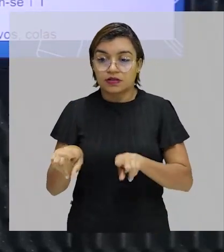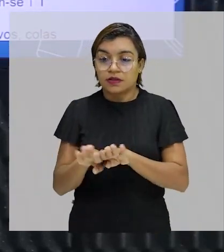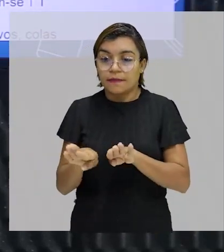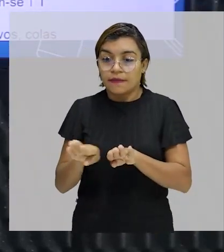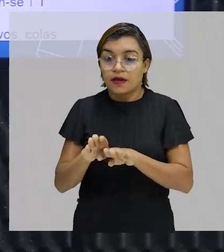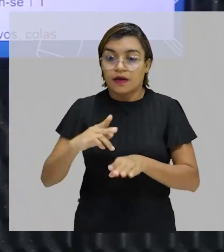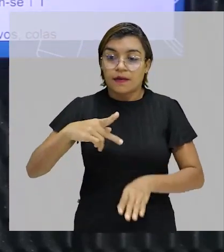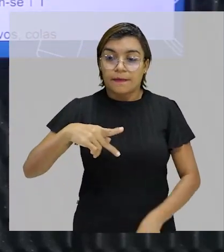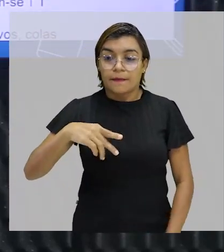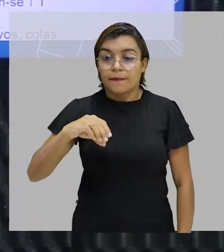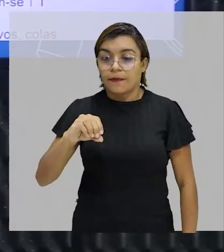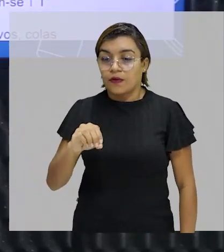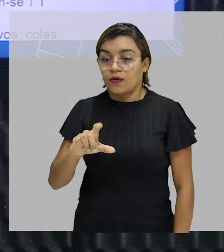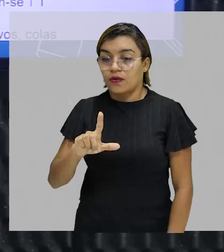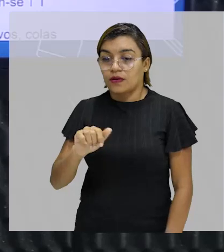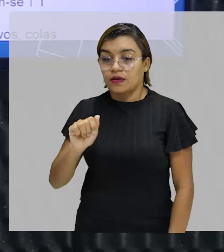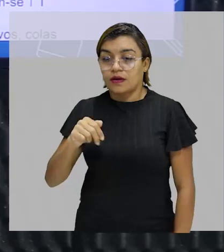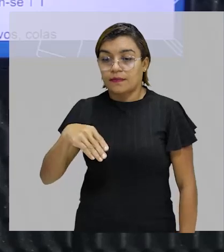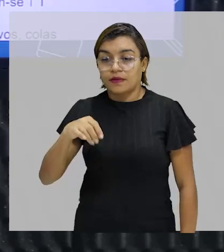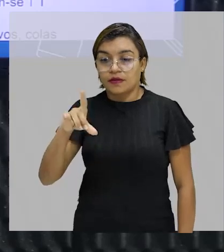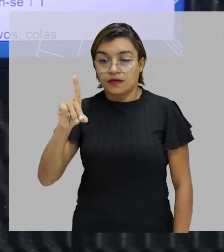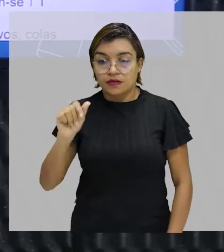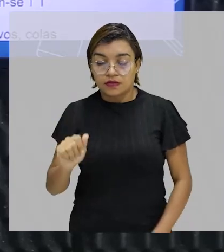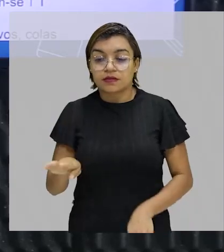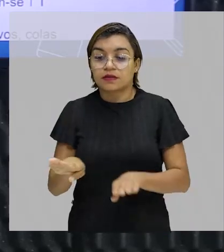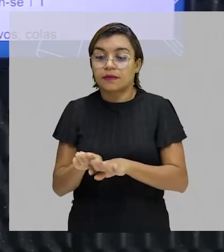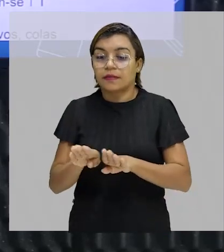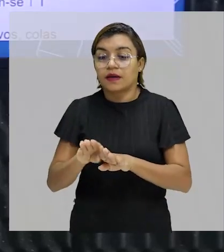são exemplos de fibras. Então, quando a gente fala de